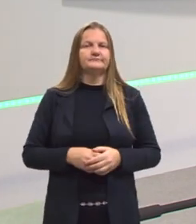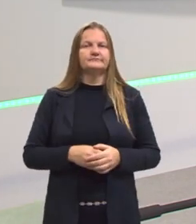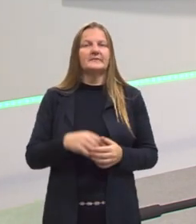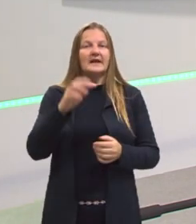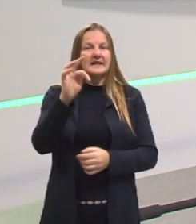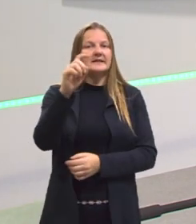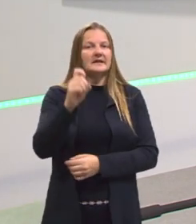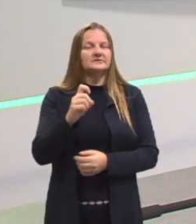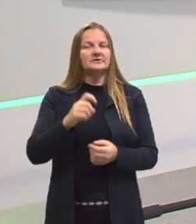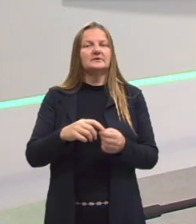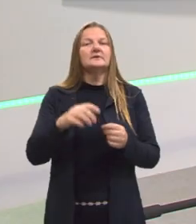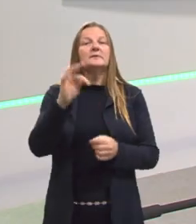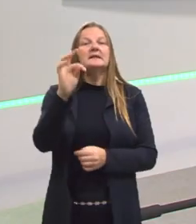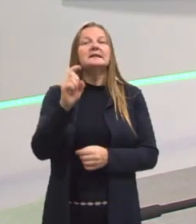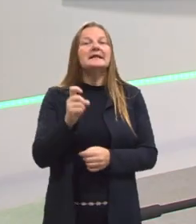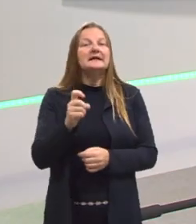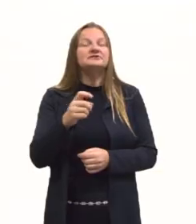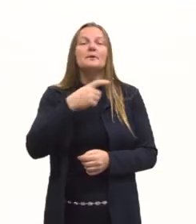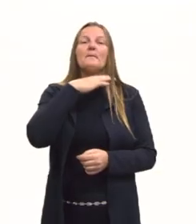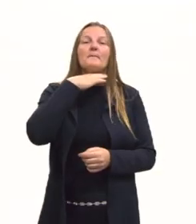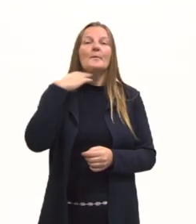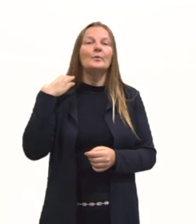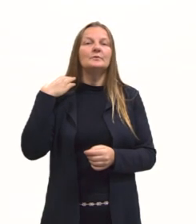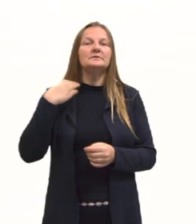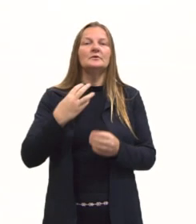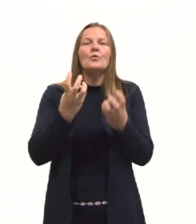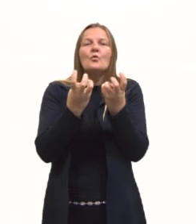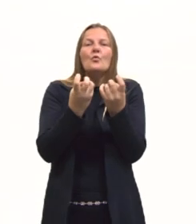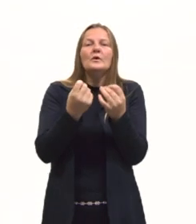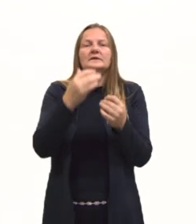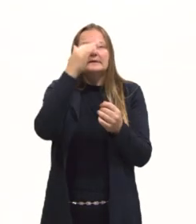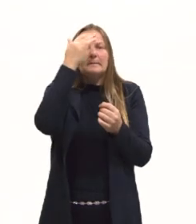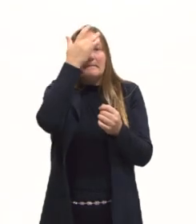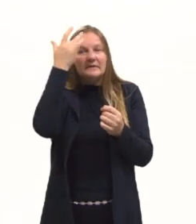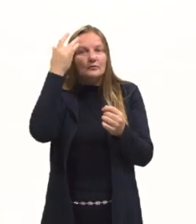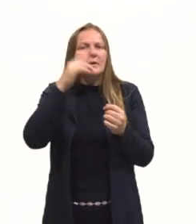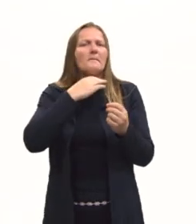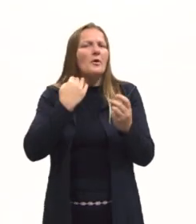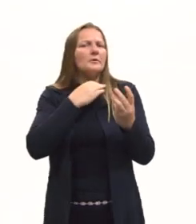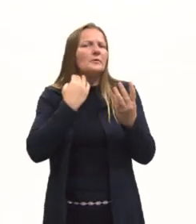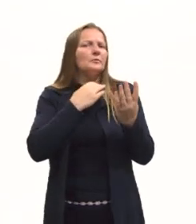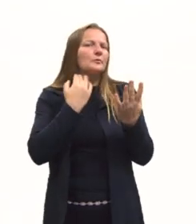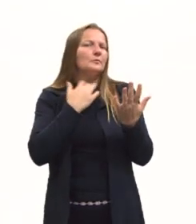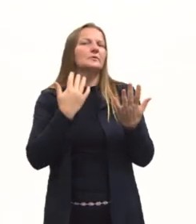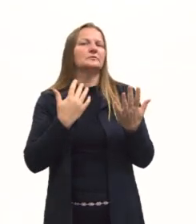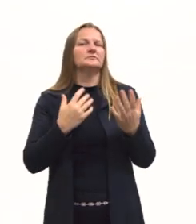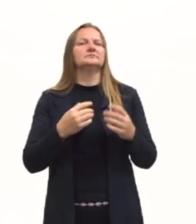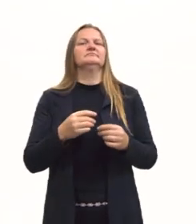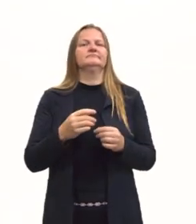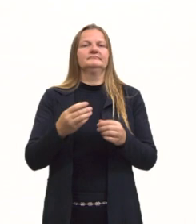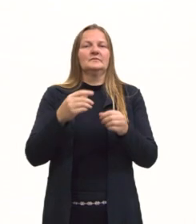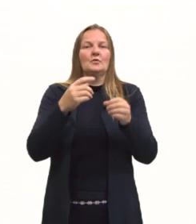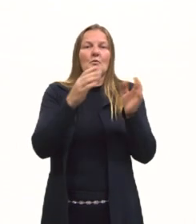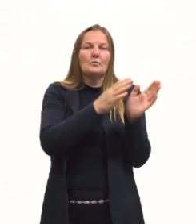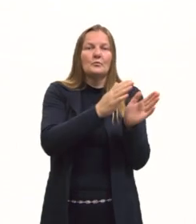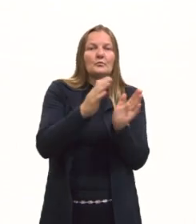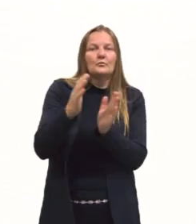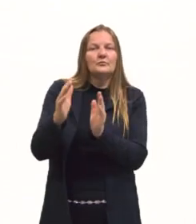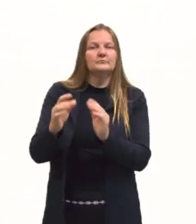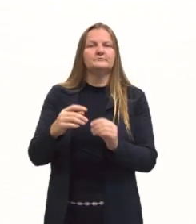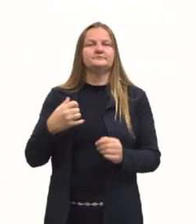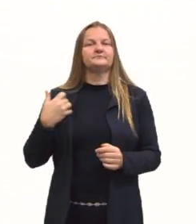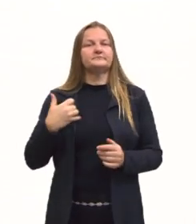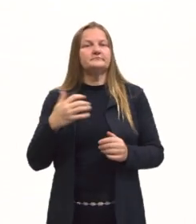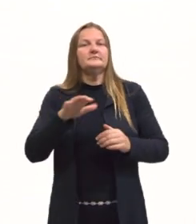gurizada a taxa de mortalidade isso interessantíssimo a gente sabia que é a taxa de pessoas né que vem a falecer que são pessoas